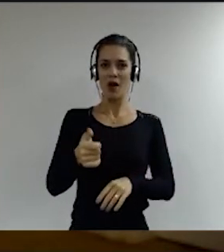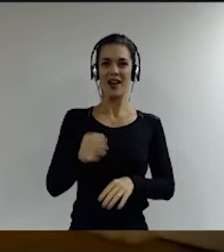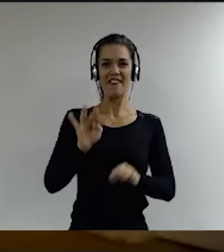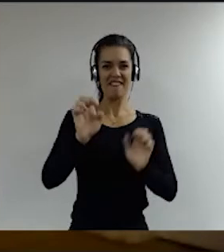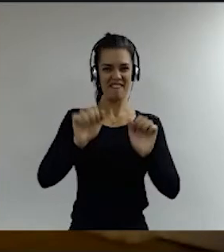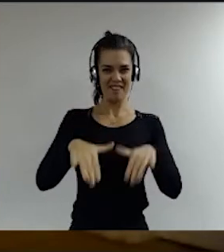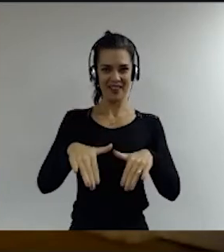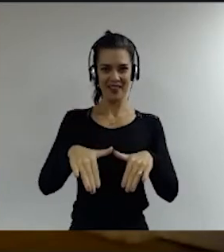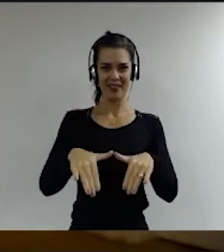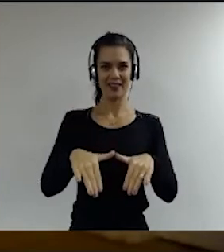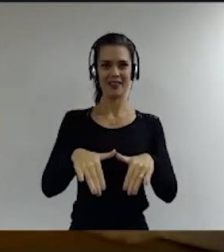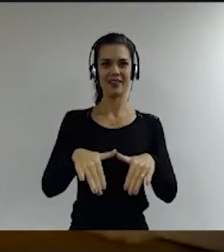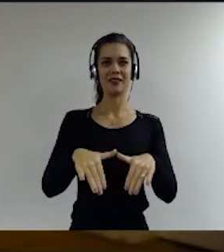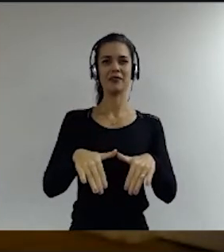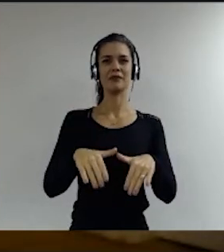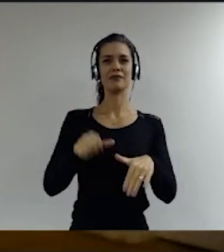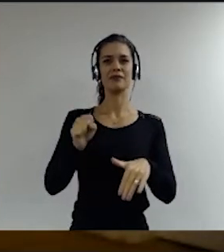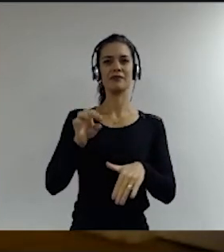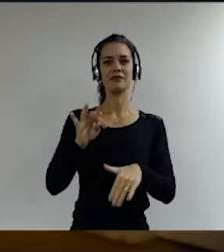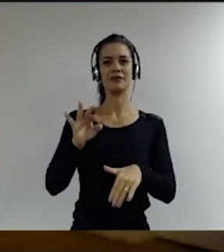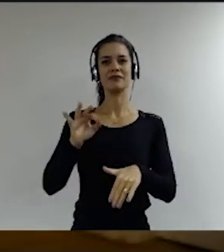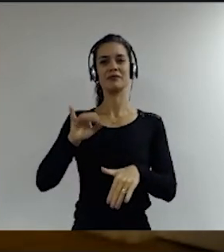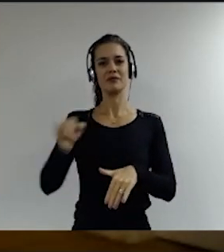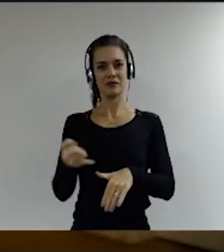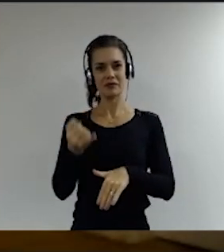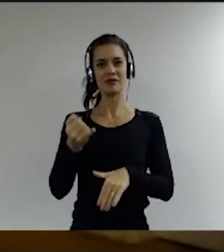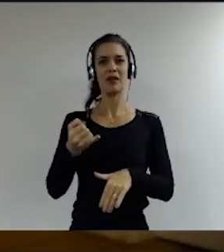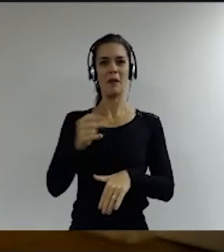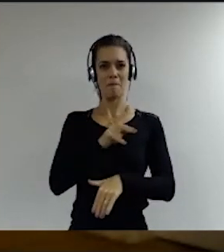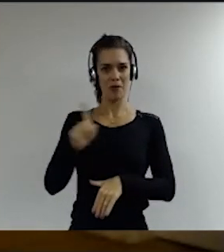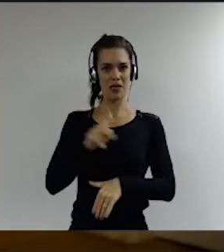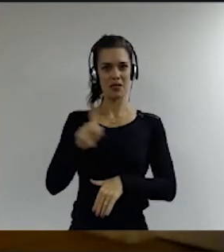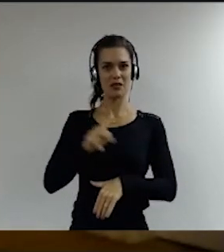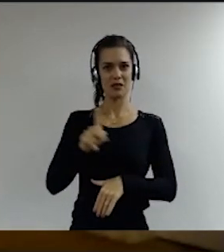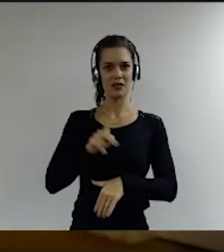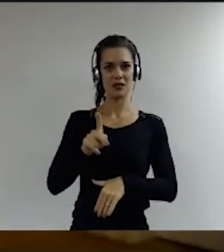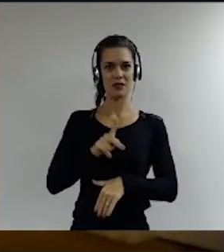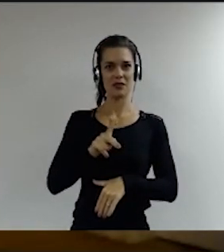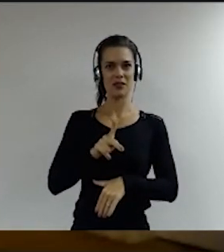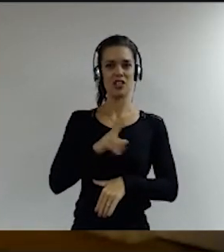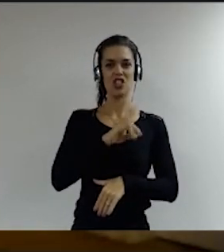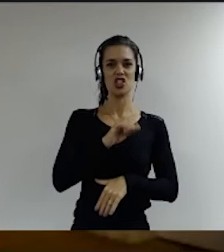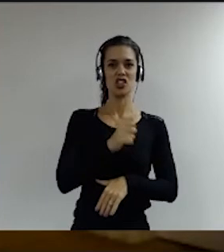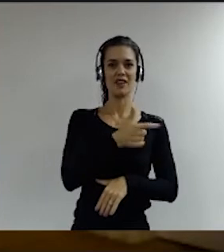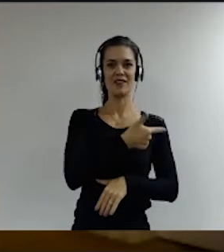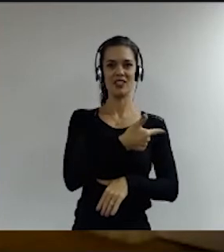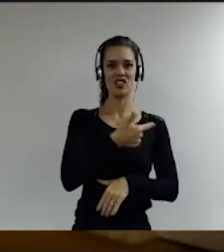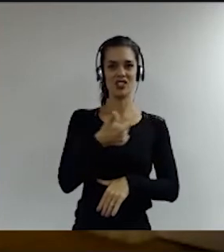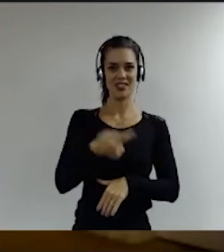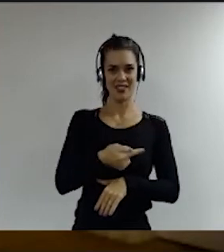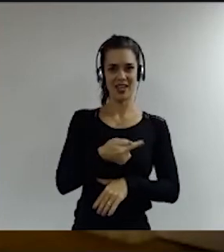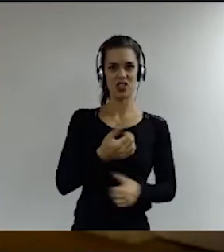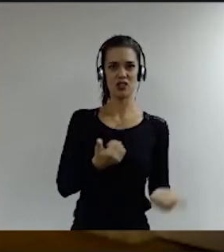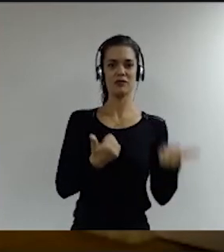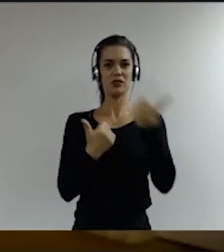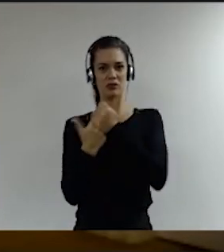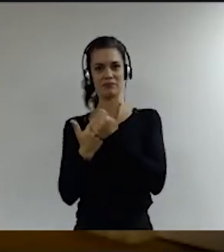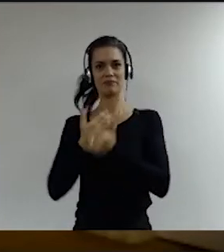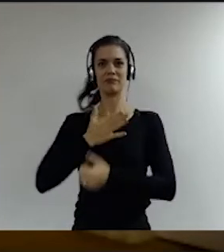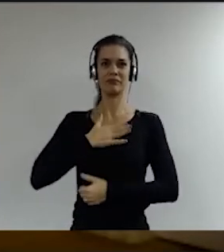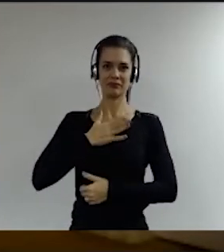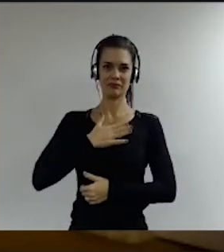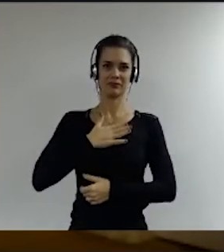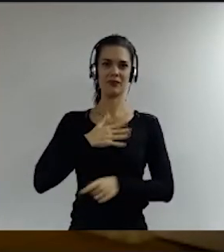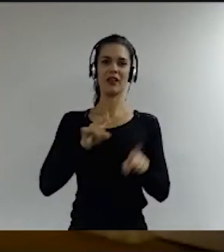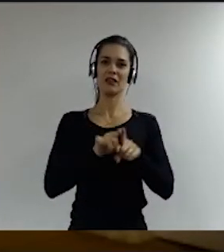da minha presidência superior do Tribunal de Justiça. Dia 27, um grande ministro ocupa o meu lugar, também oriundo da Ordem dos